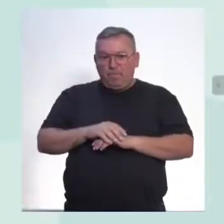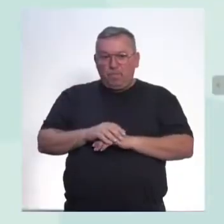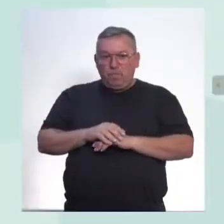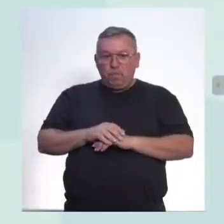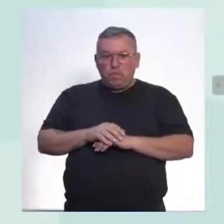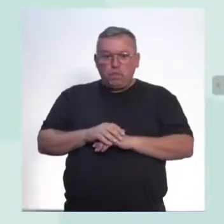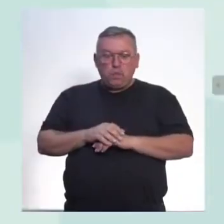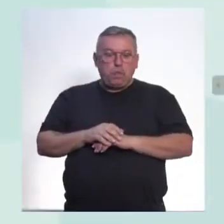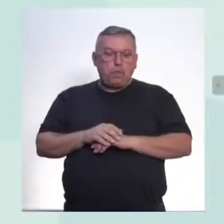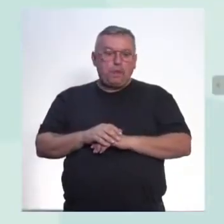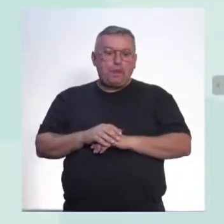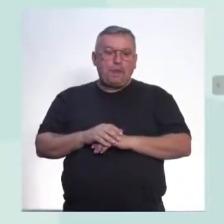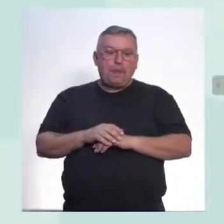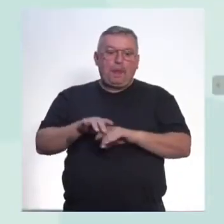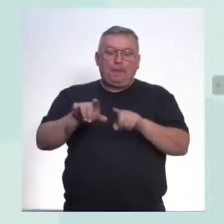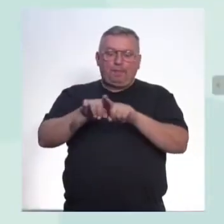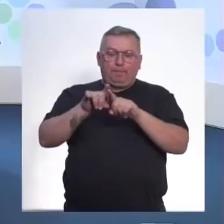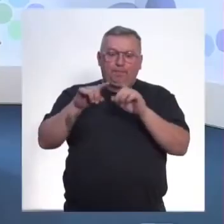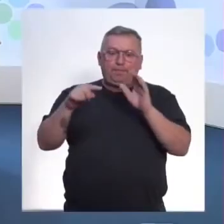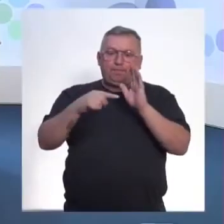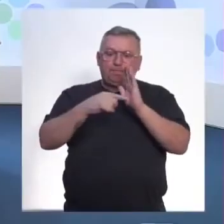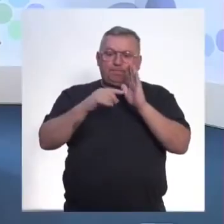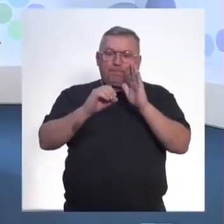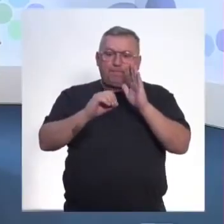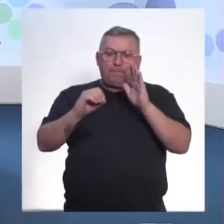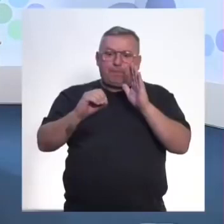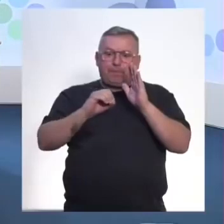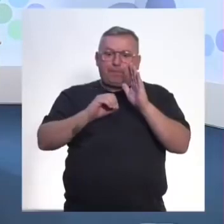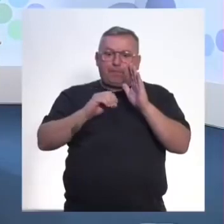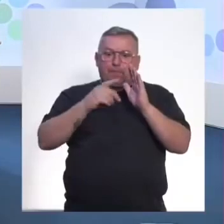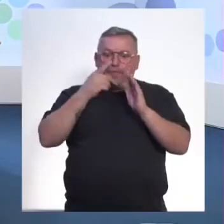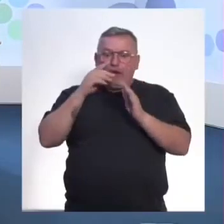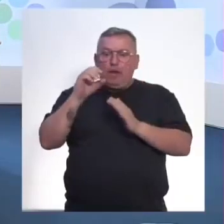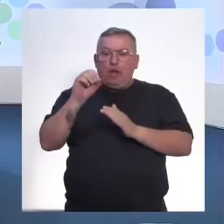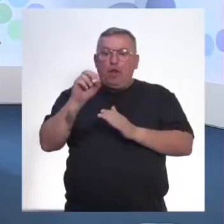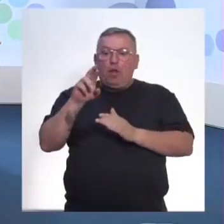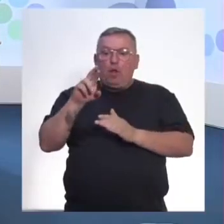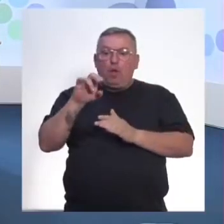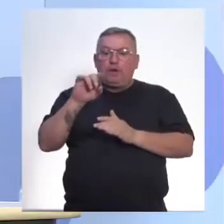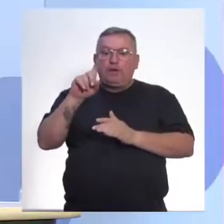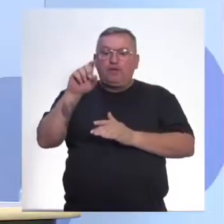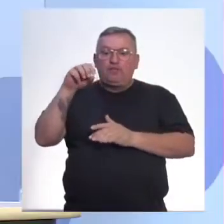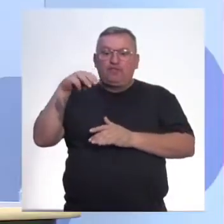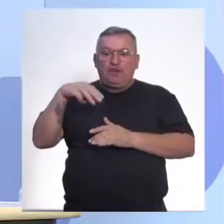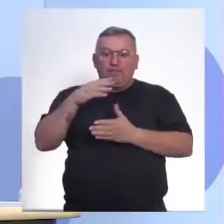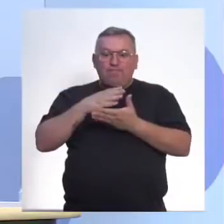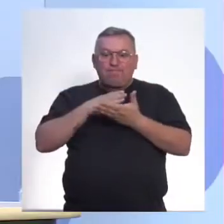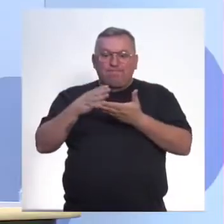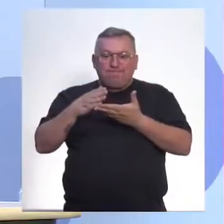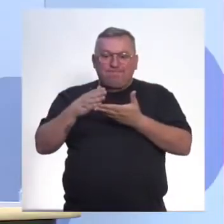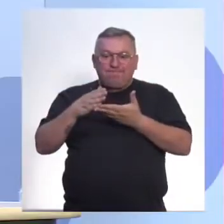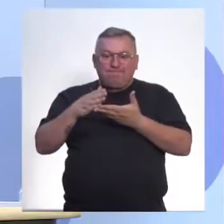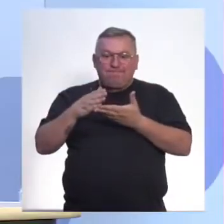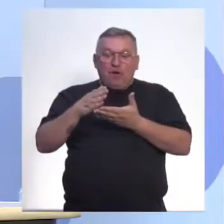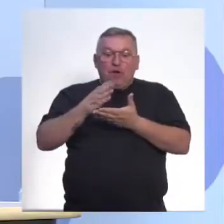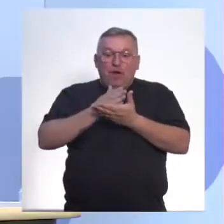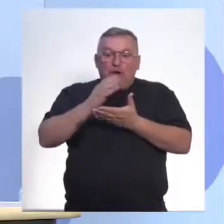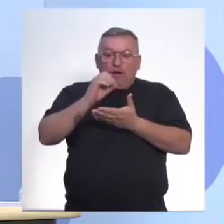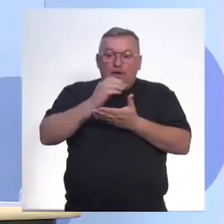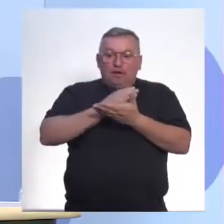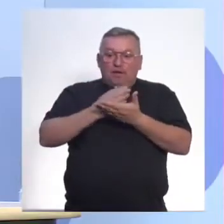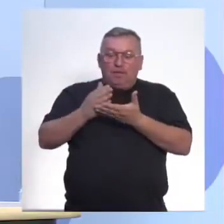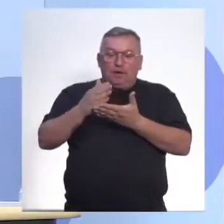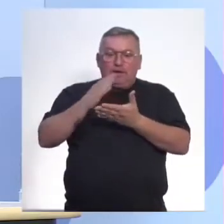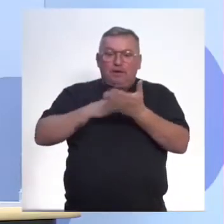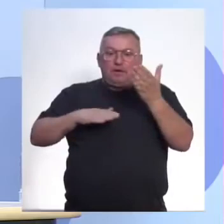pessoal? É curioso falar que esse ponto 0, 0 nós chamamos também de origem, né? Perfeito. Partindo dele que